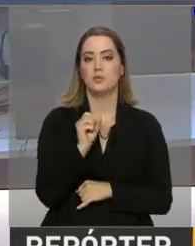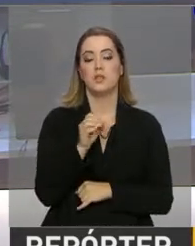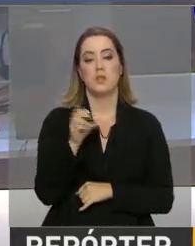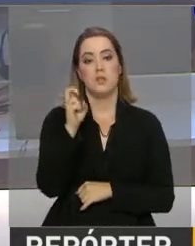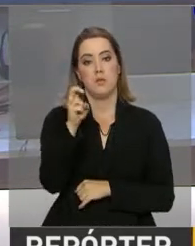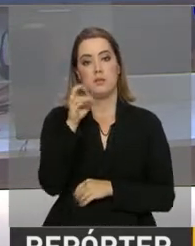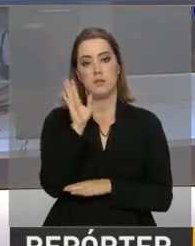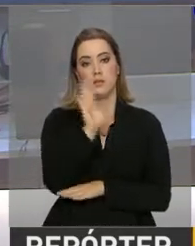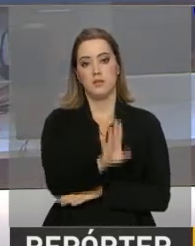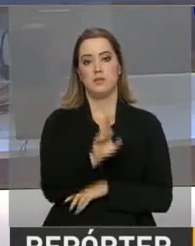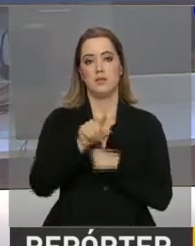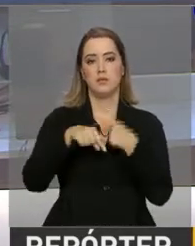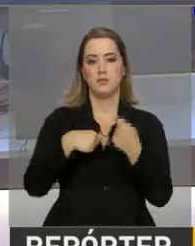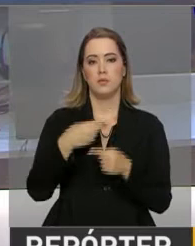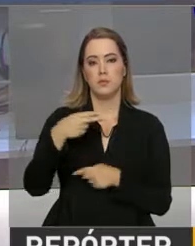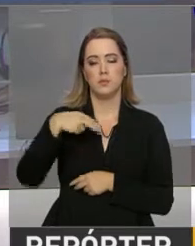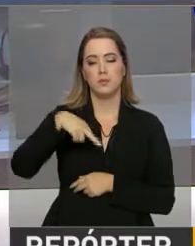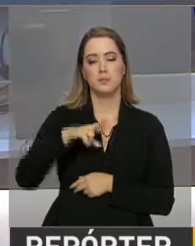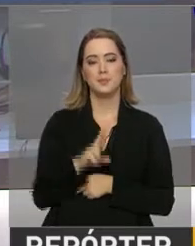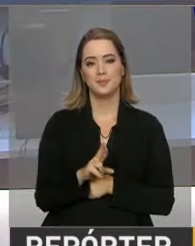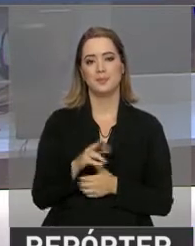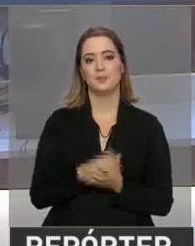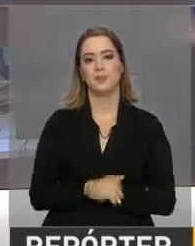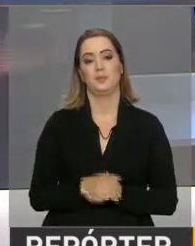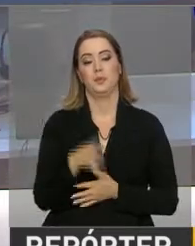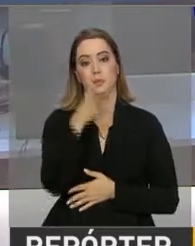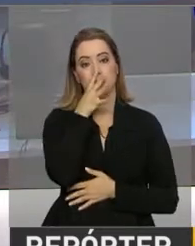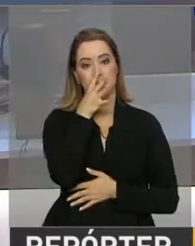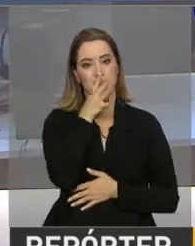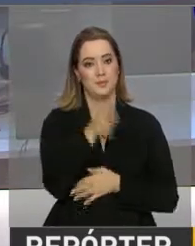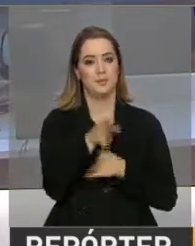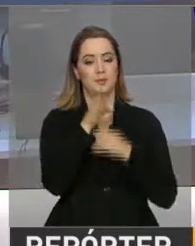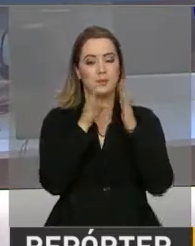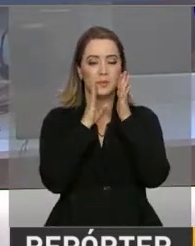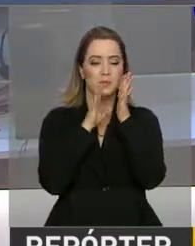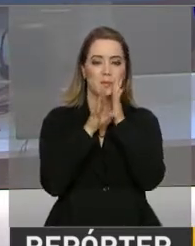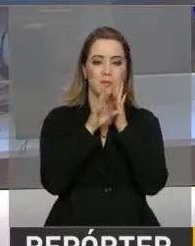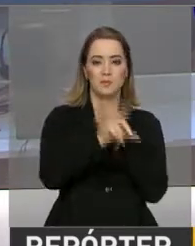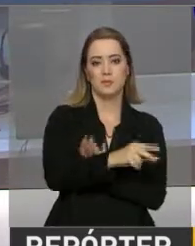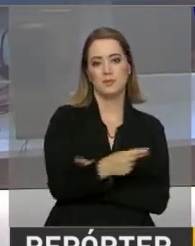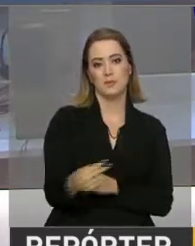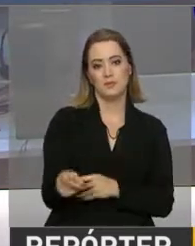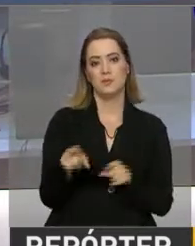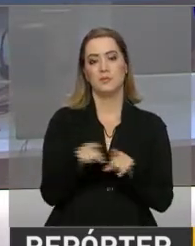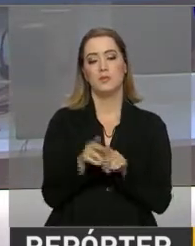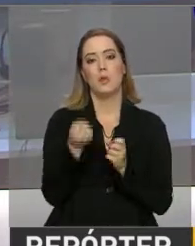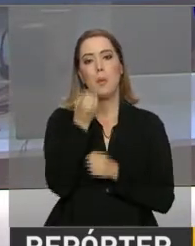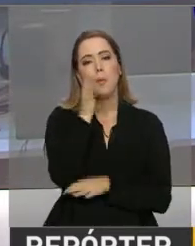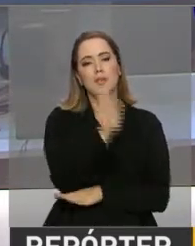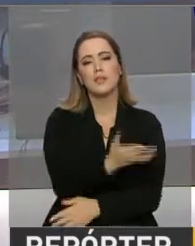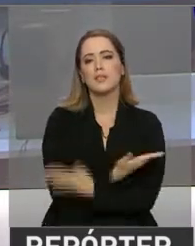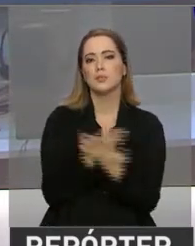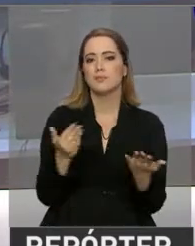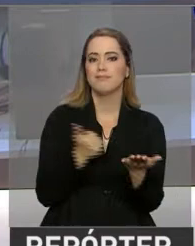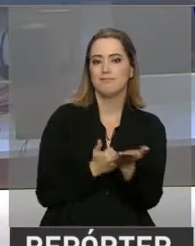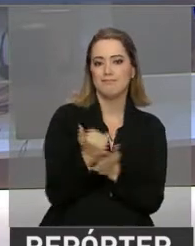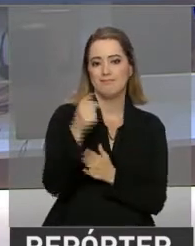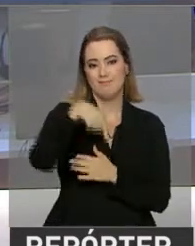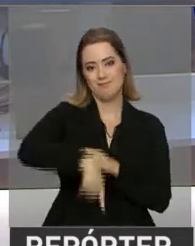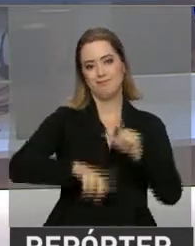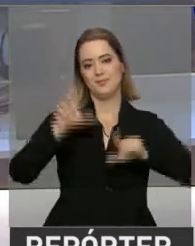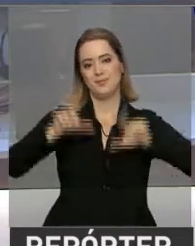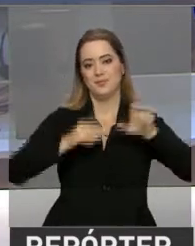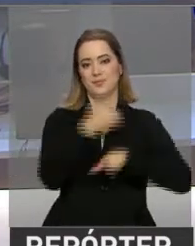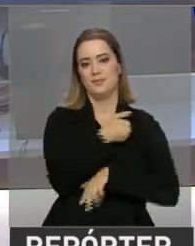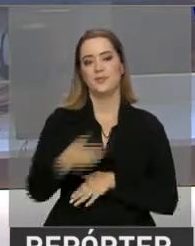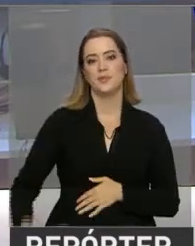às 5 da tarde na próxima edição do repórter NBR acompanhe também as novidades em nossas redes sociais Uma boa tarde para você e continue com a gente aqui na